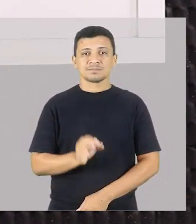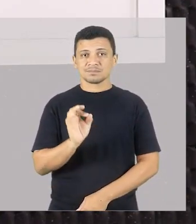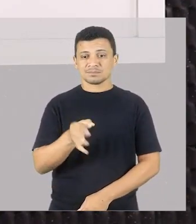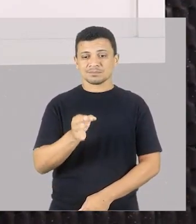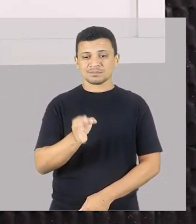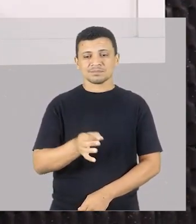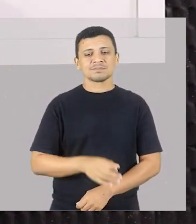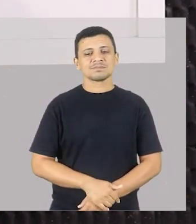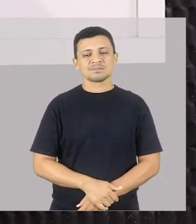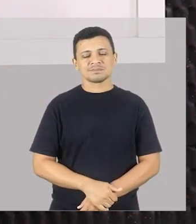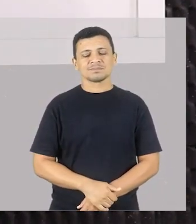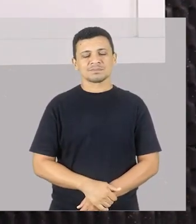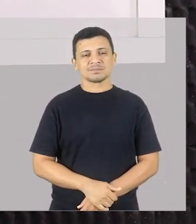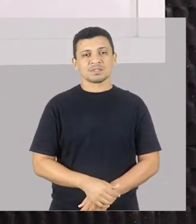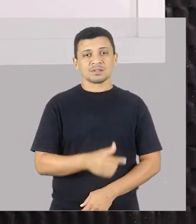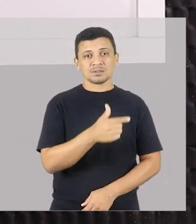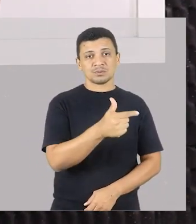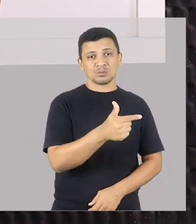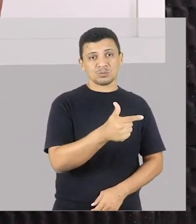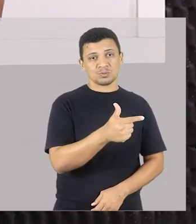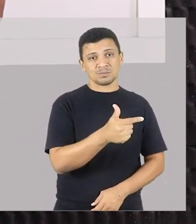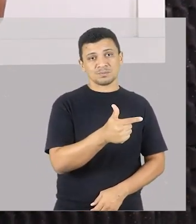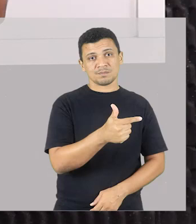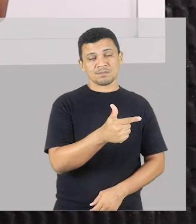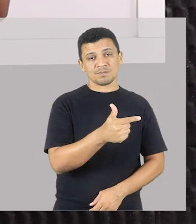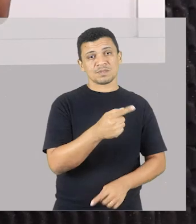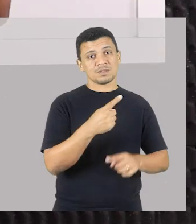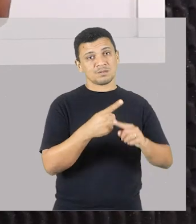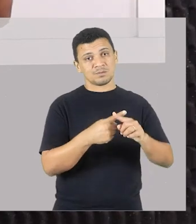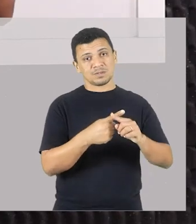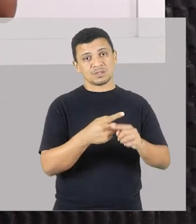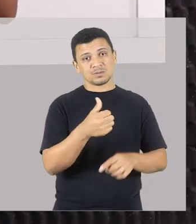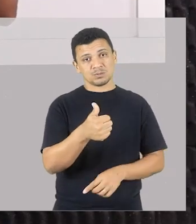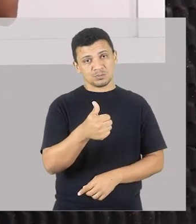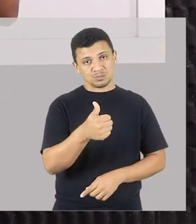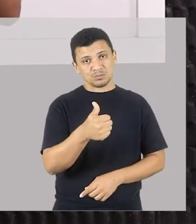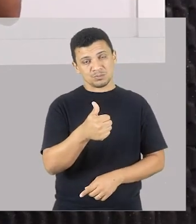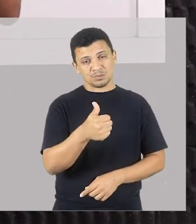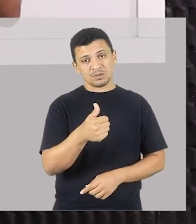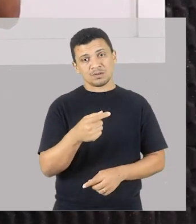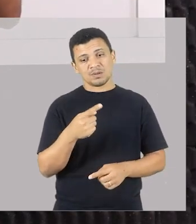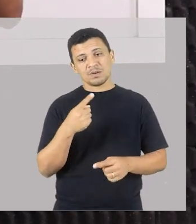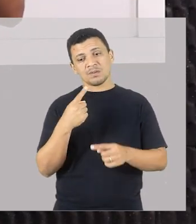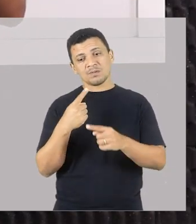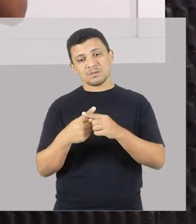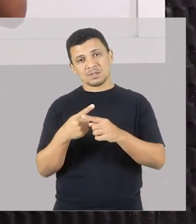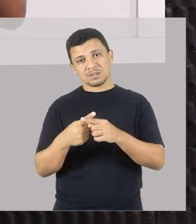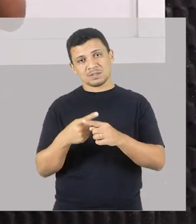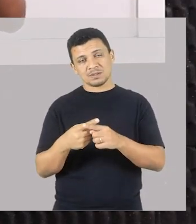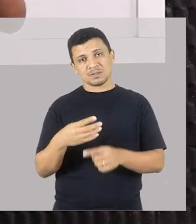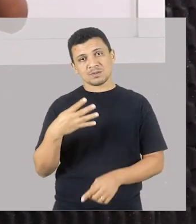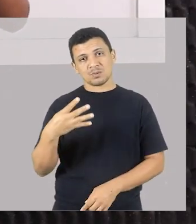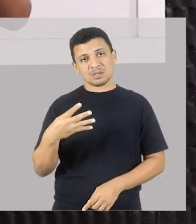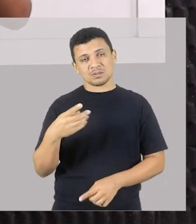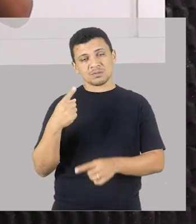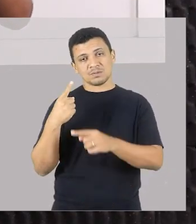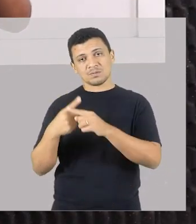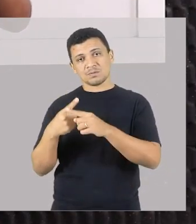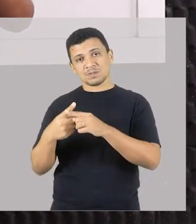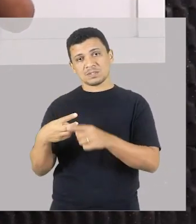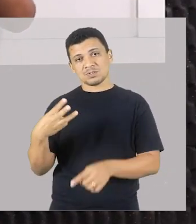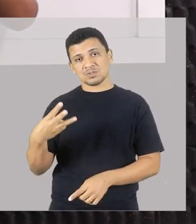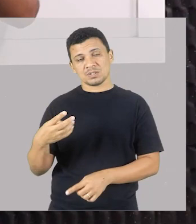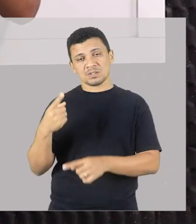certo? Então vamos lá, 2 vezes 1, vezes 4, vezes